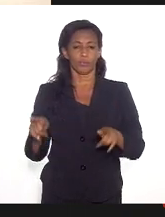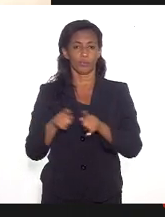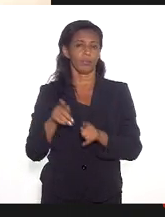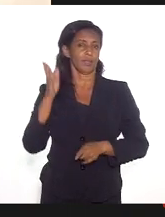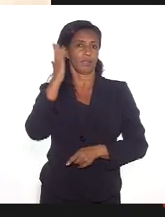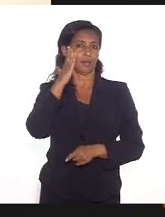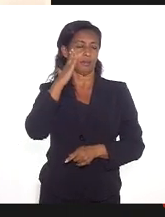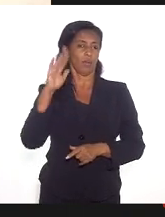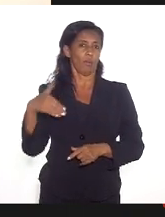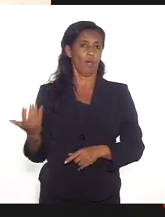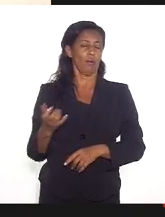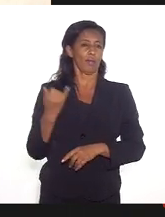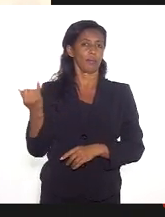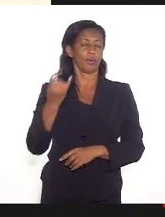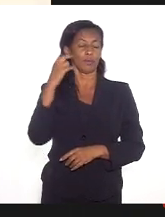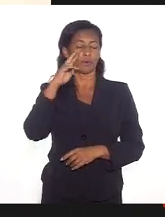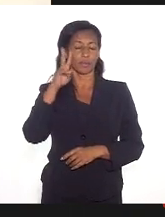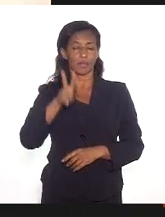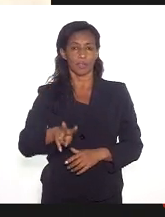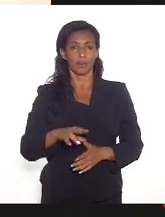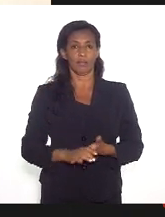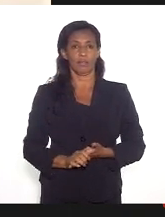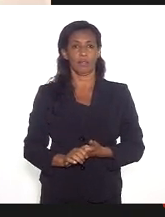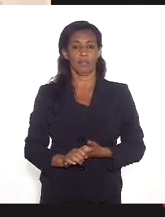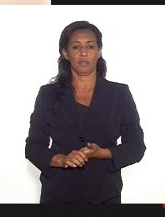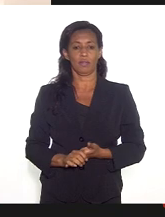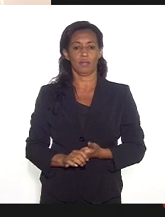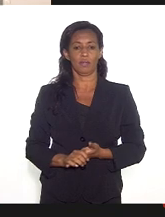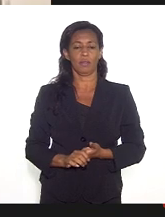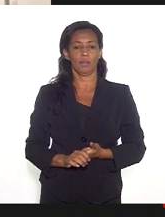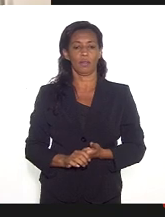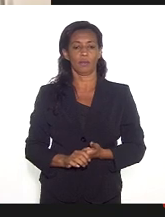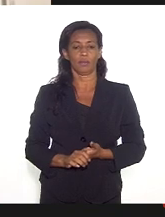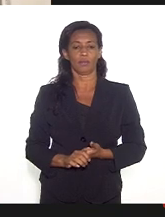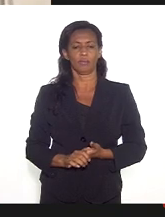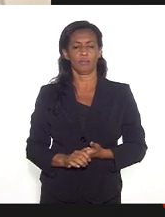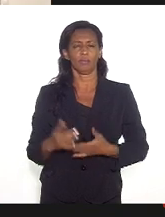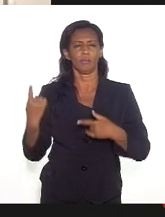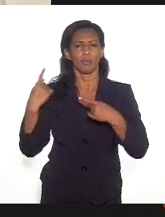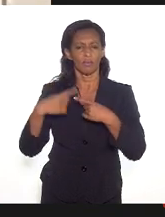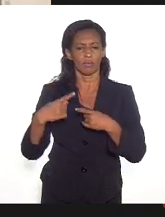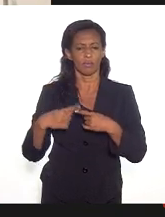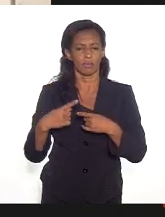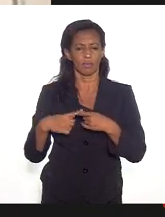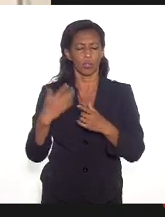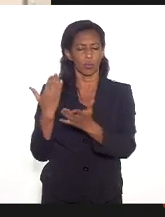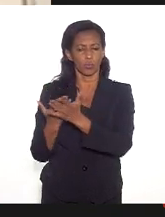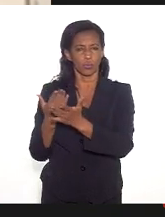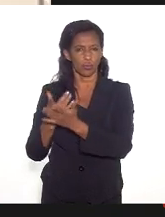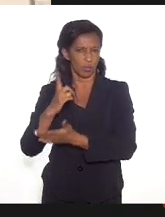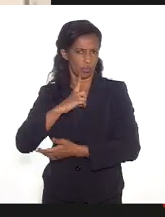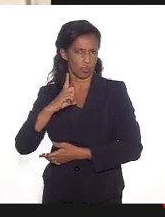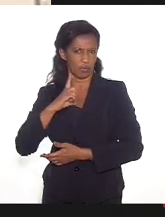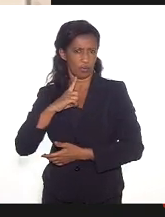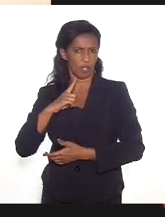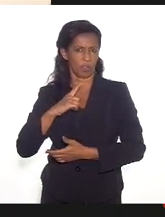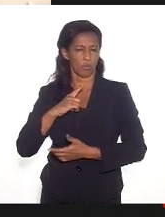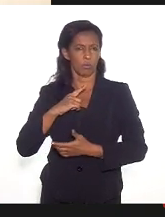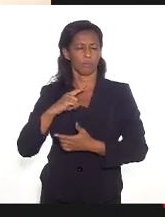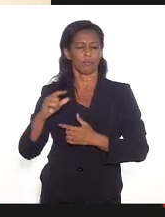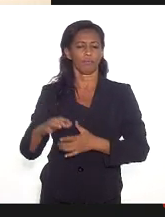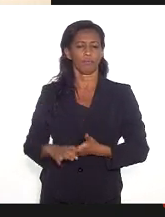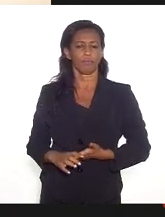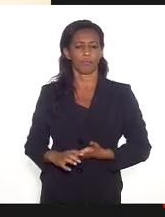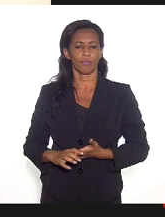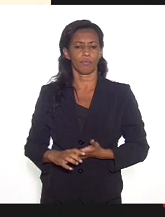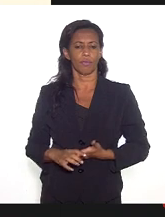qual a importância que ele vê na parte do descomissionamento, porque os estudos que a gente tem feito, as discussões que a gente tem feito também